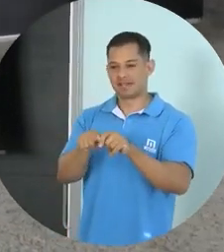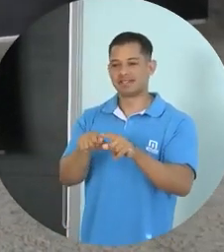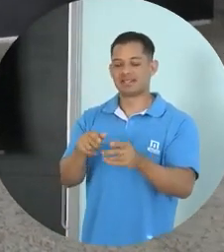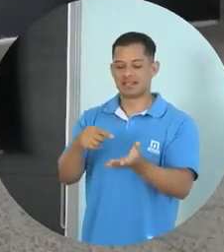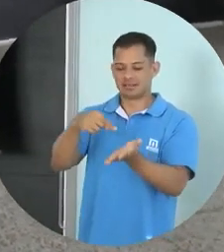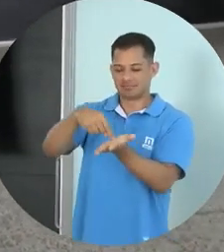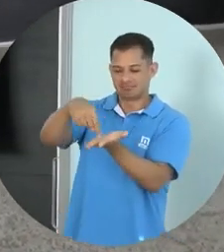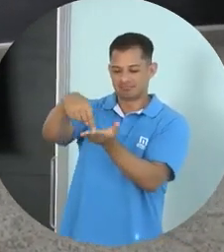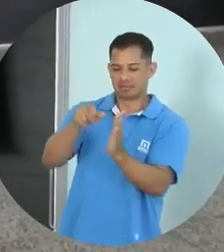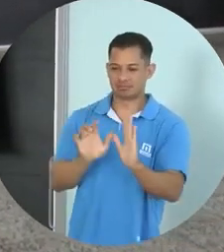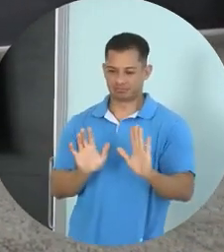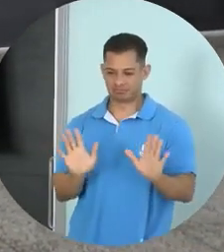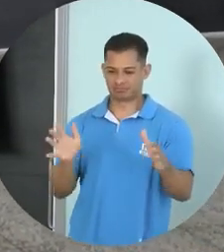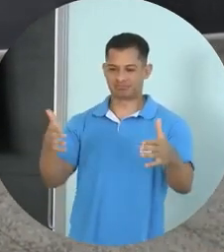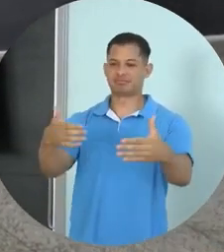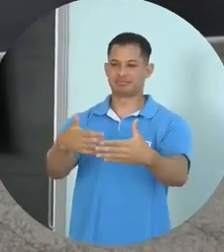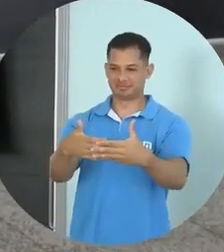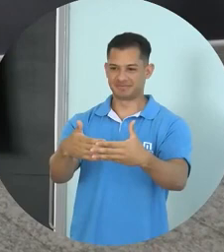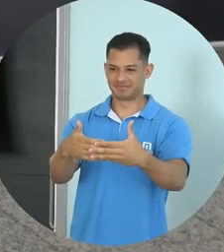Então, é